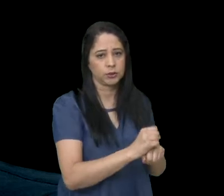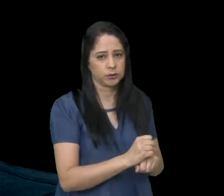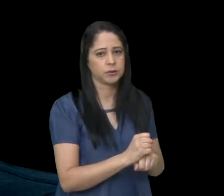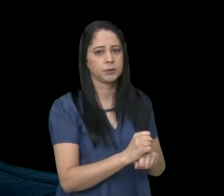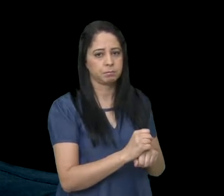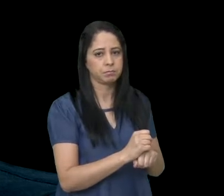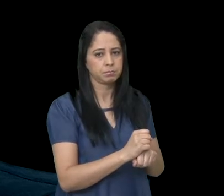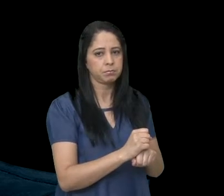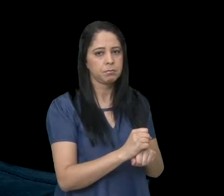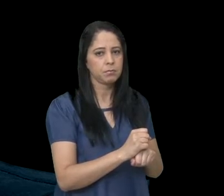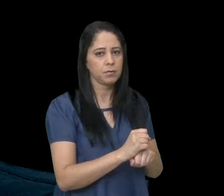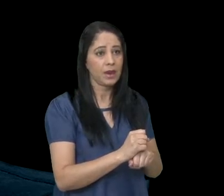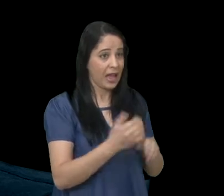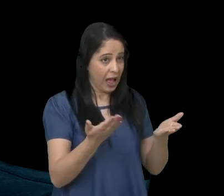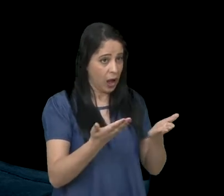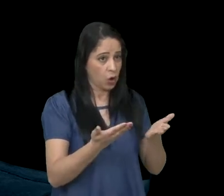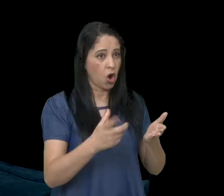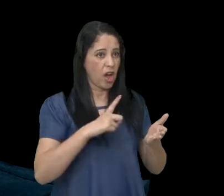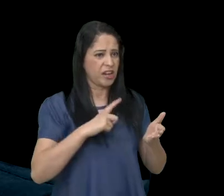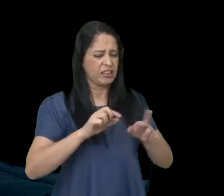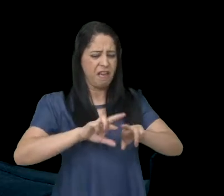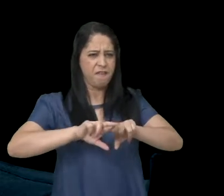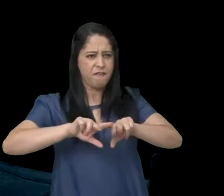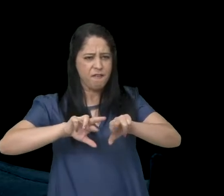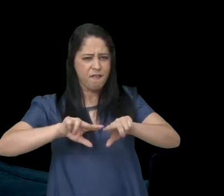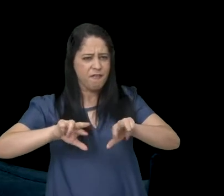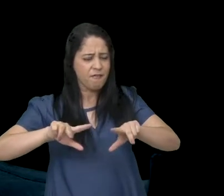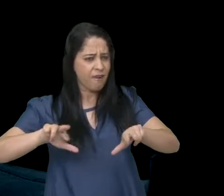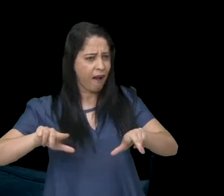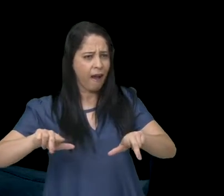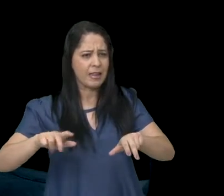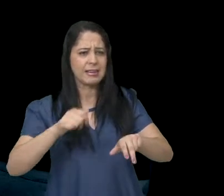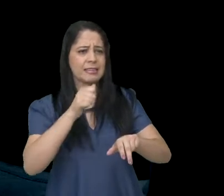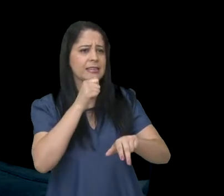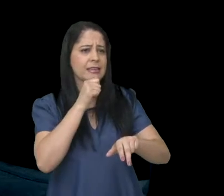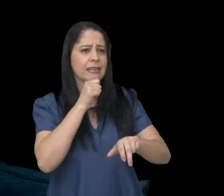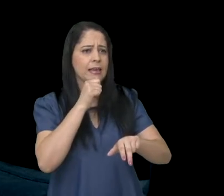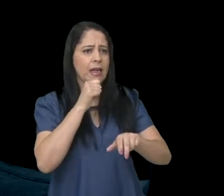Hoje tem várias questões que ainda não foram